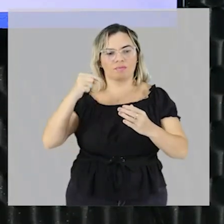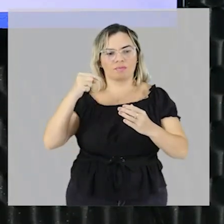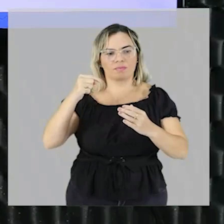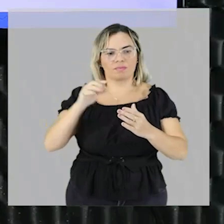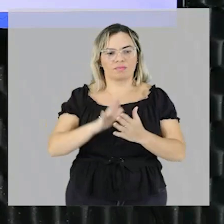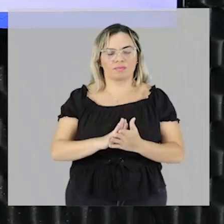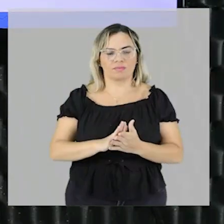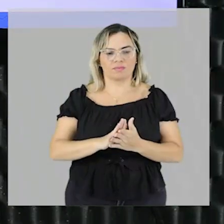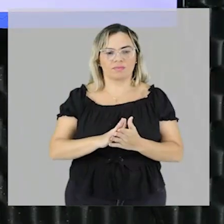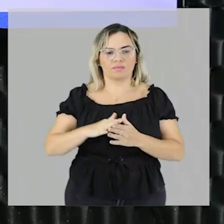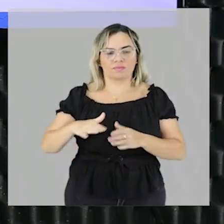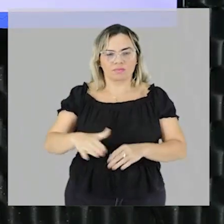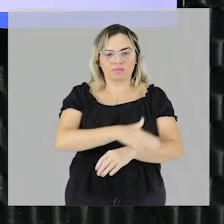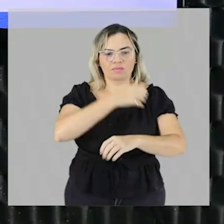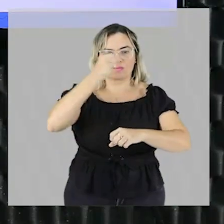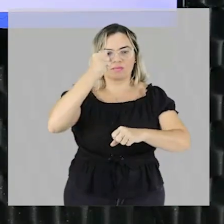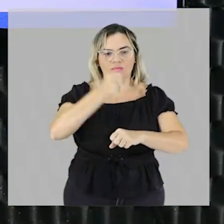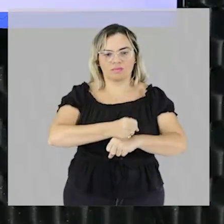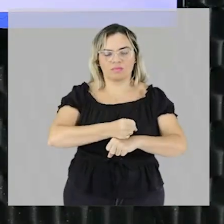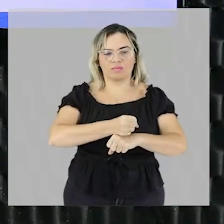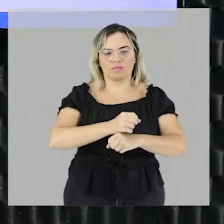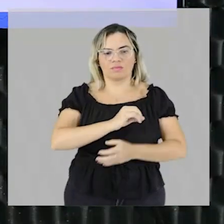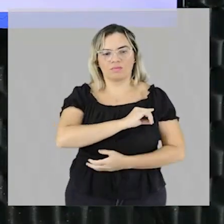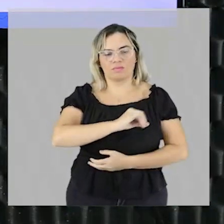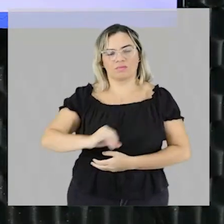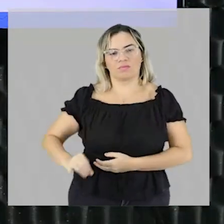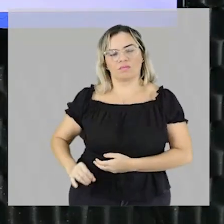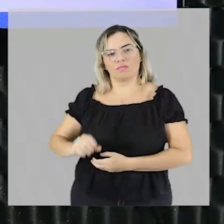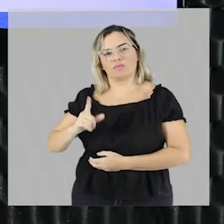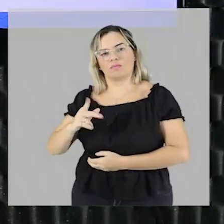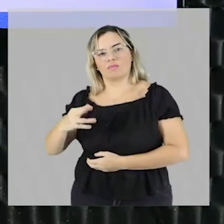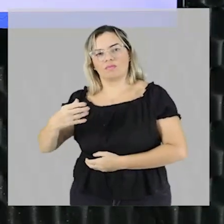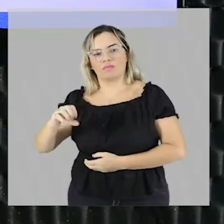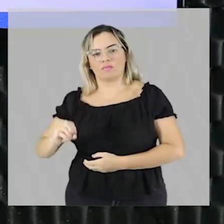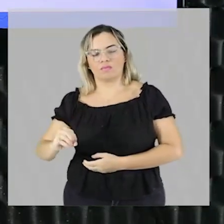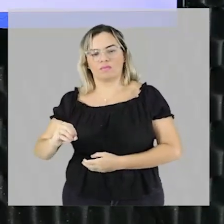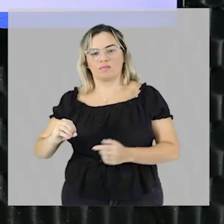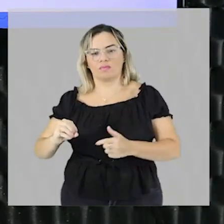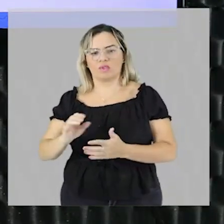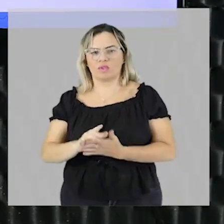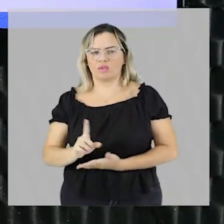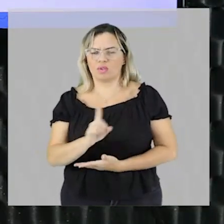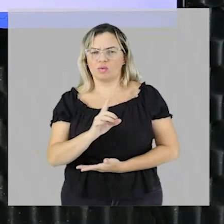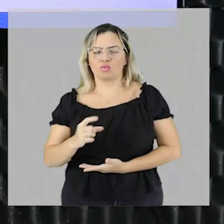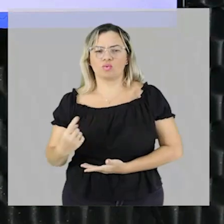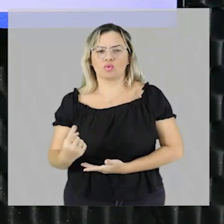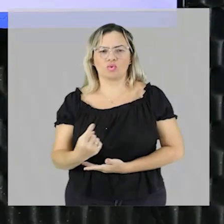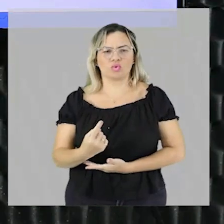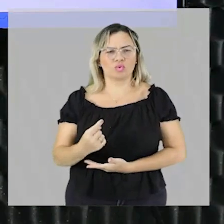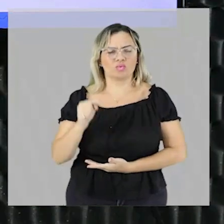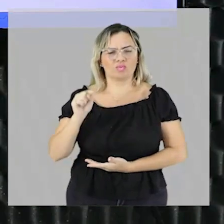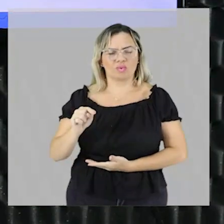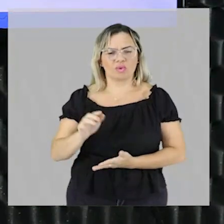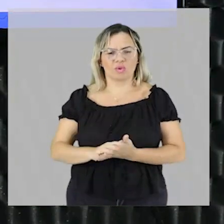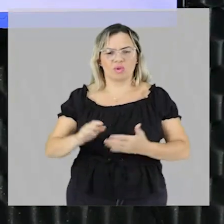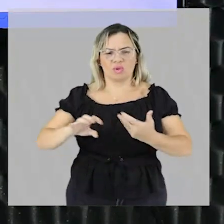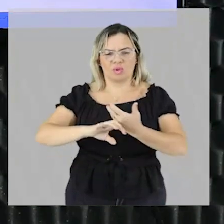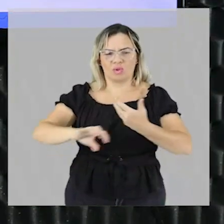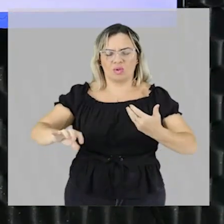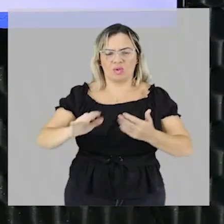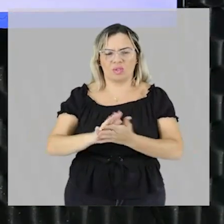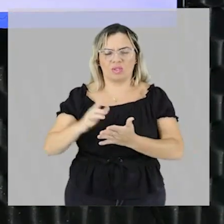das colônias do Império Luso, ou seja, a Conjuração Baiana, ela não apenas vai exigir a ruptura do